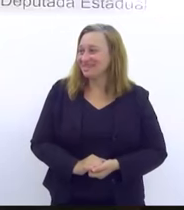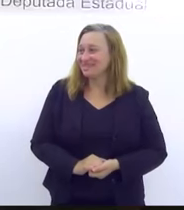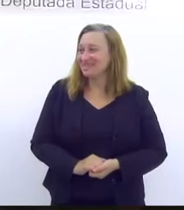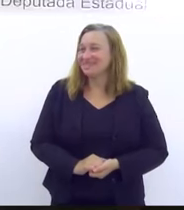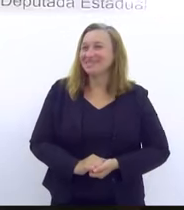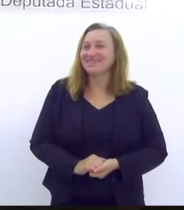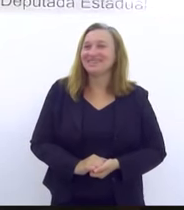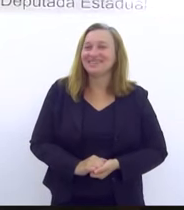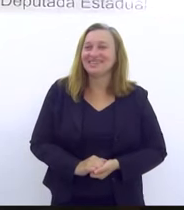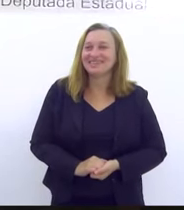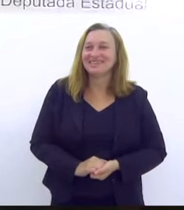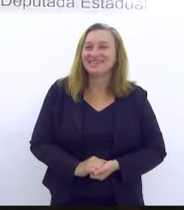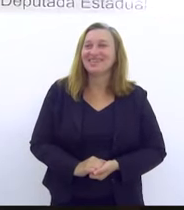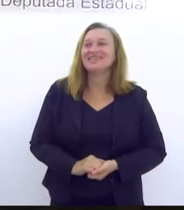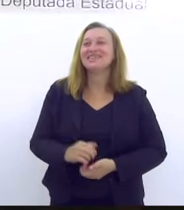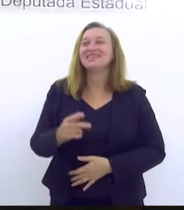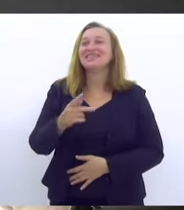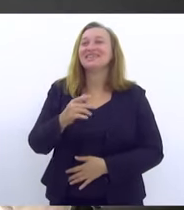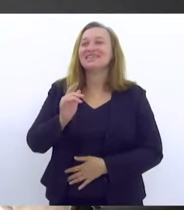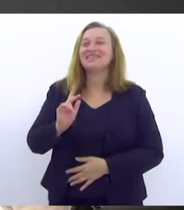Pastor, nosso querido Bispo Paulo.